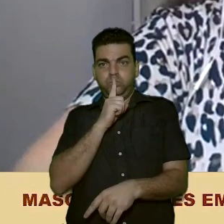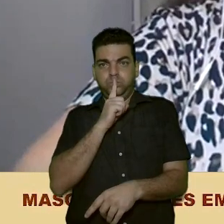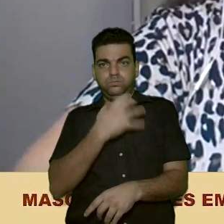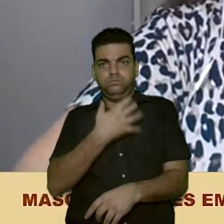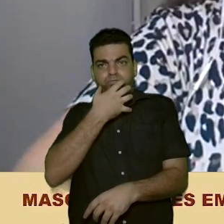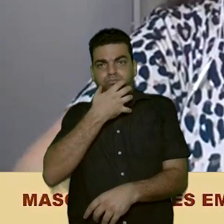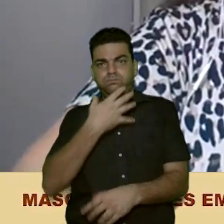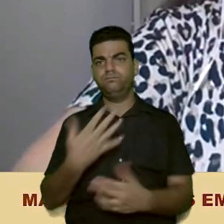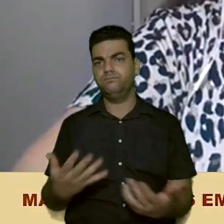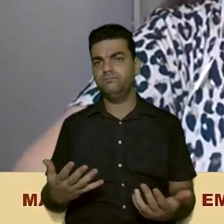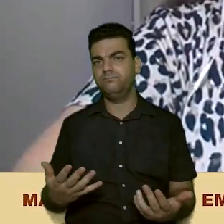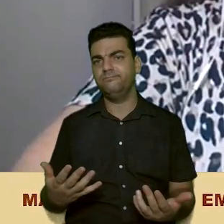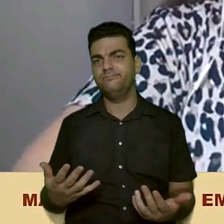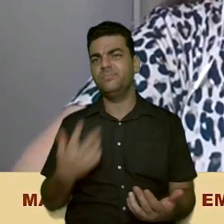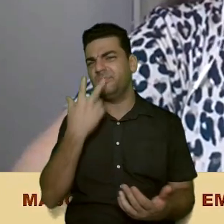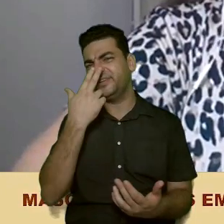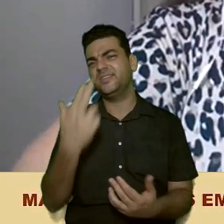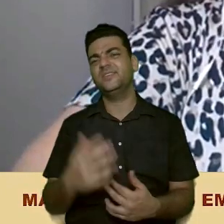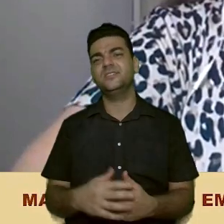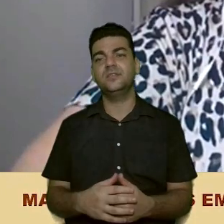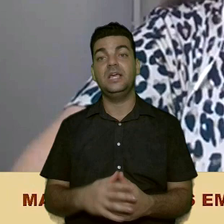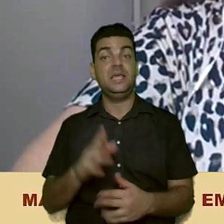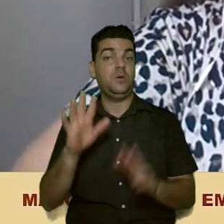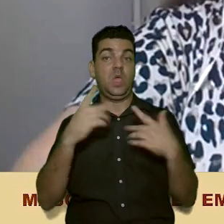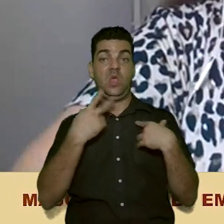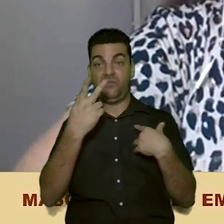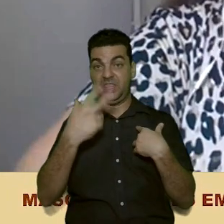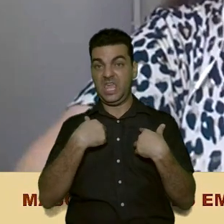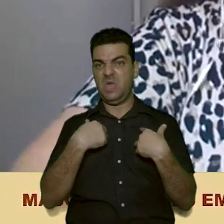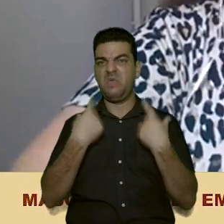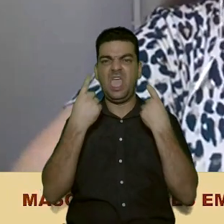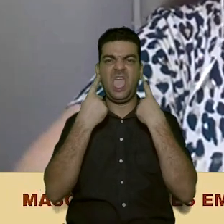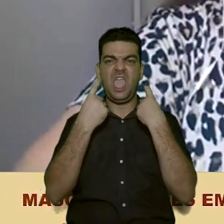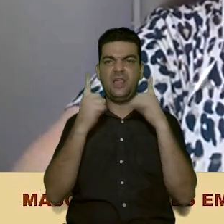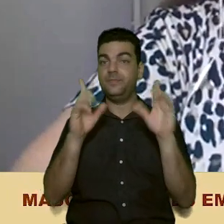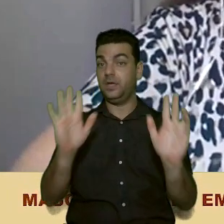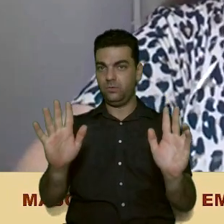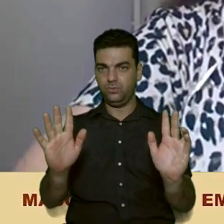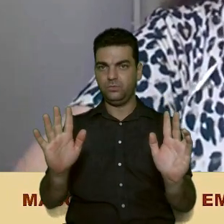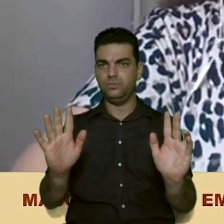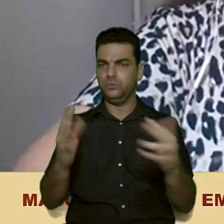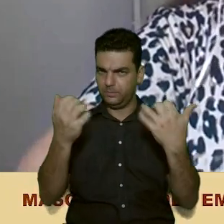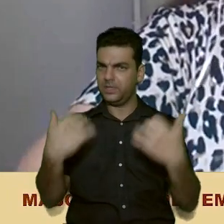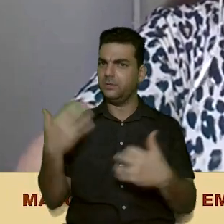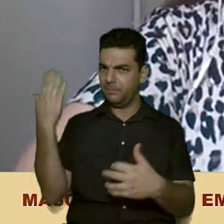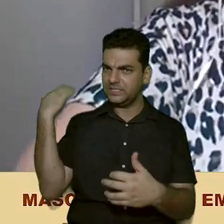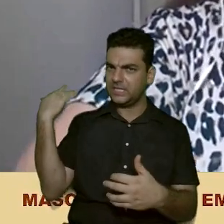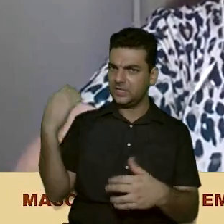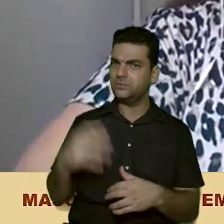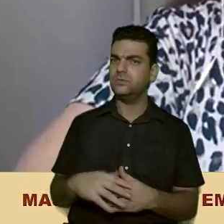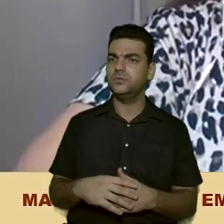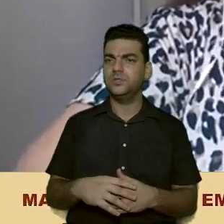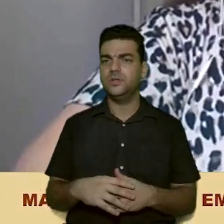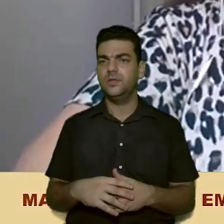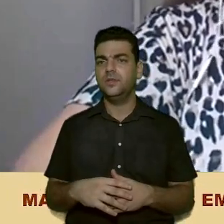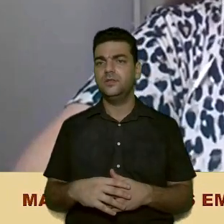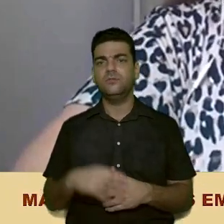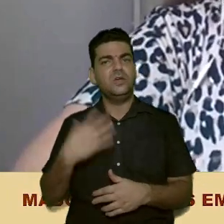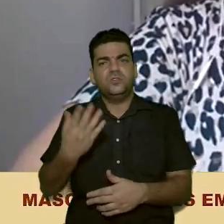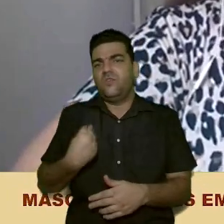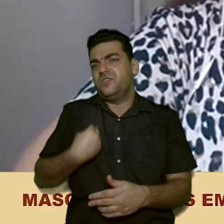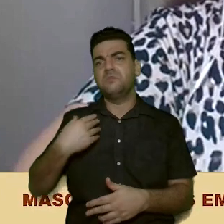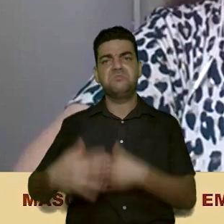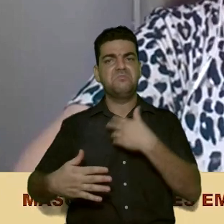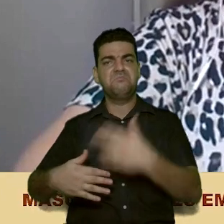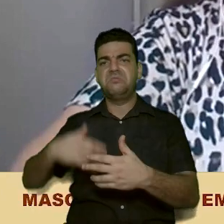você é jogado, né? Não estou aqui me vitimizando, mas assim, é um atropelar, né? Uma coisa assim, vamos aí, vamos indo aí. E